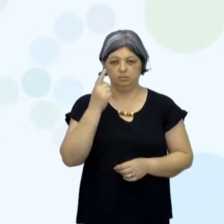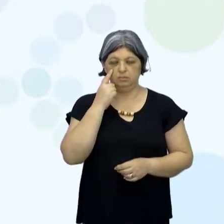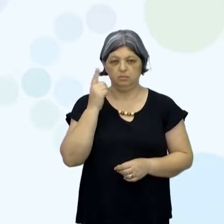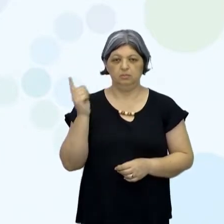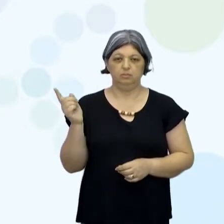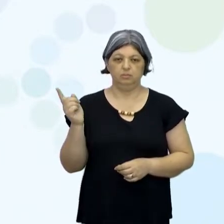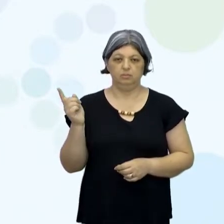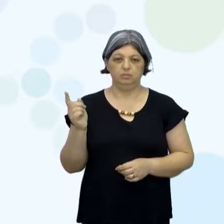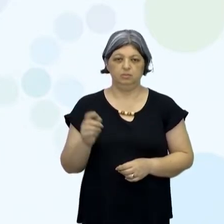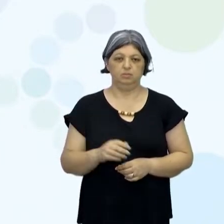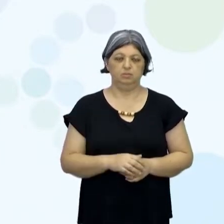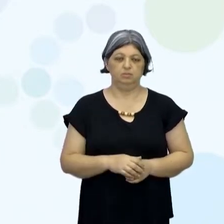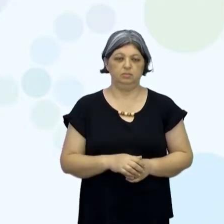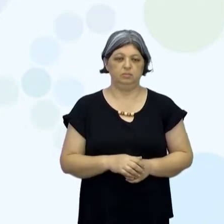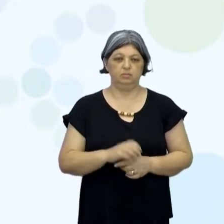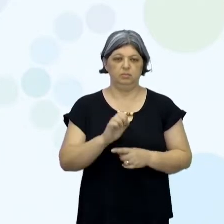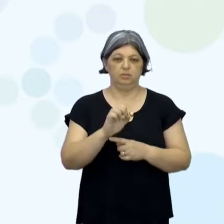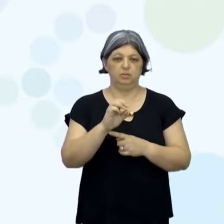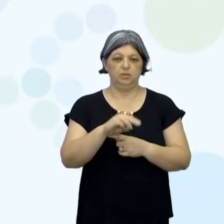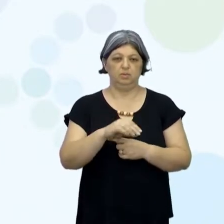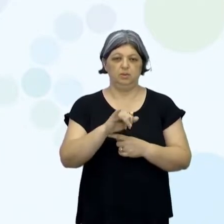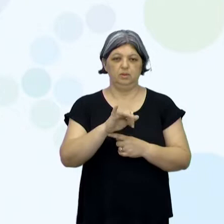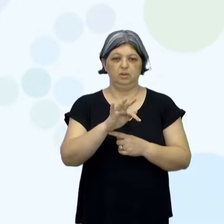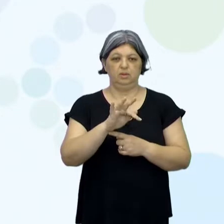tela. Então, a